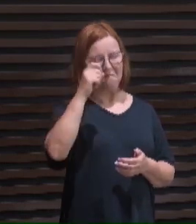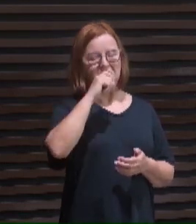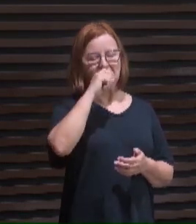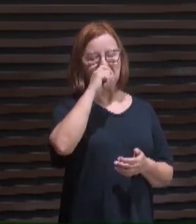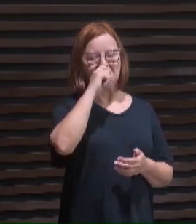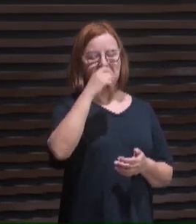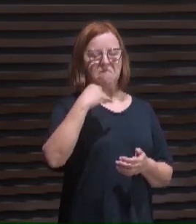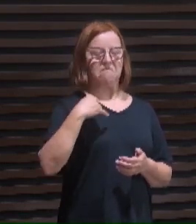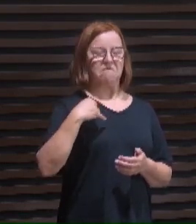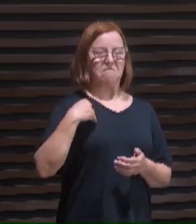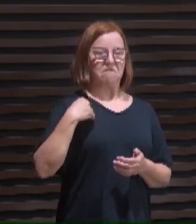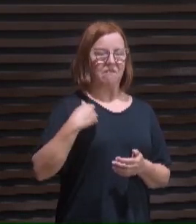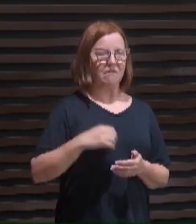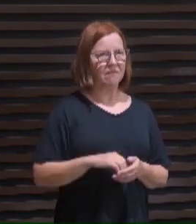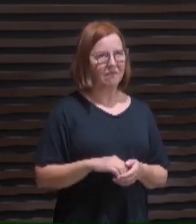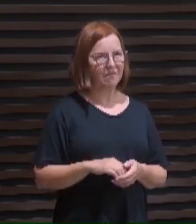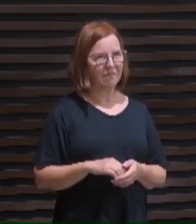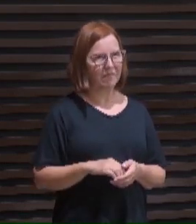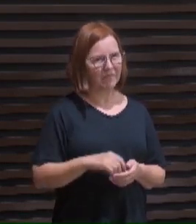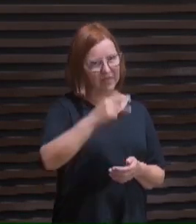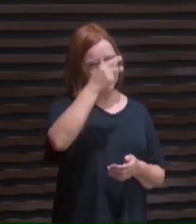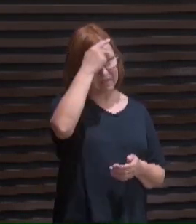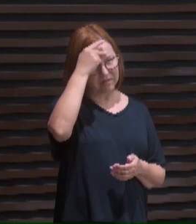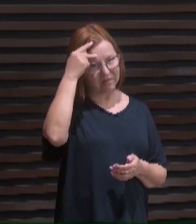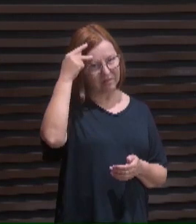presunçosa? Ela é uma pessoa